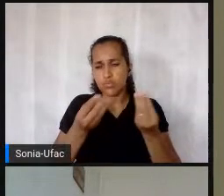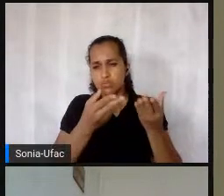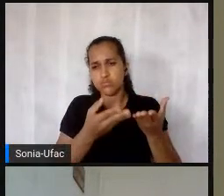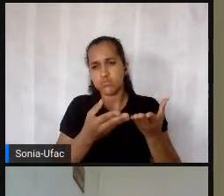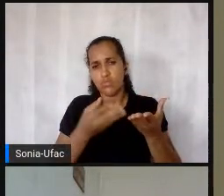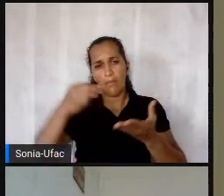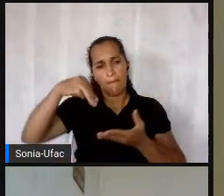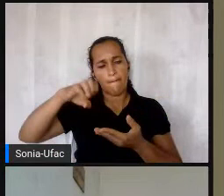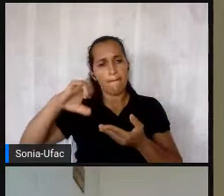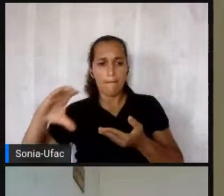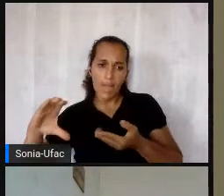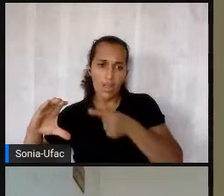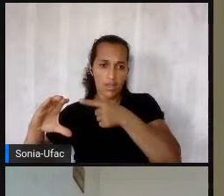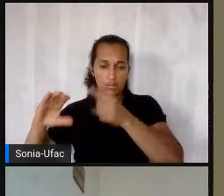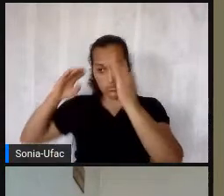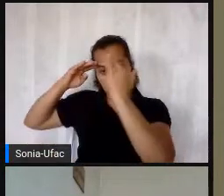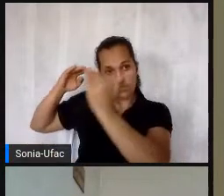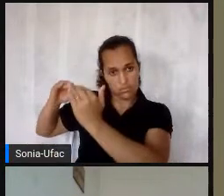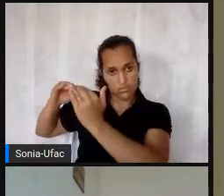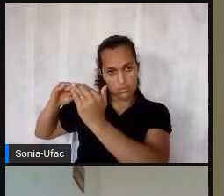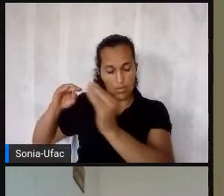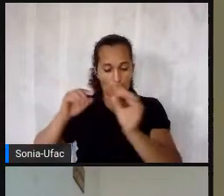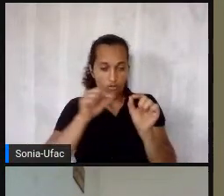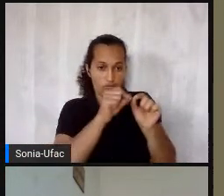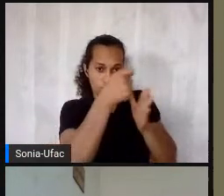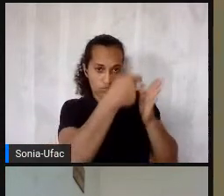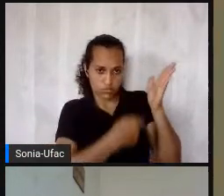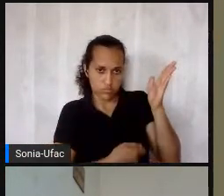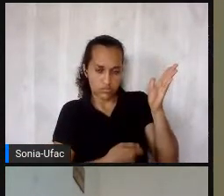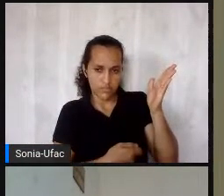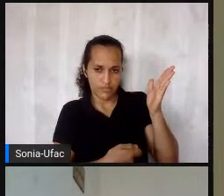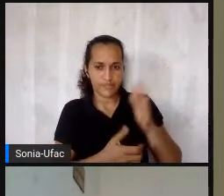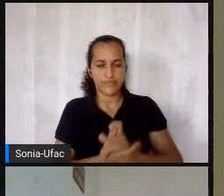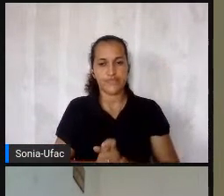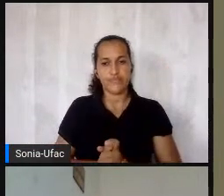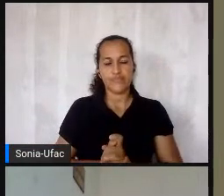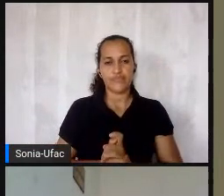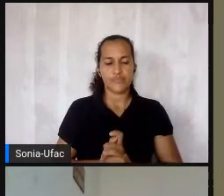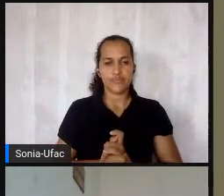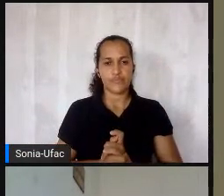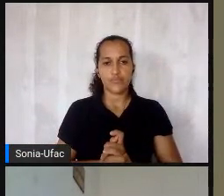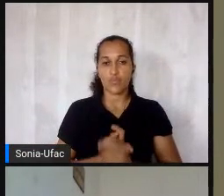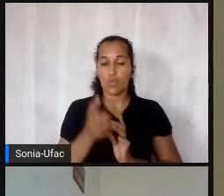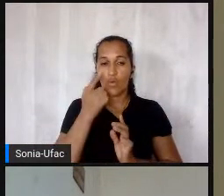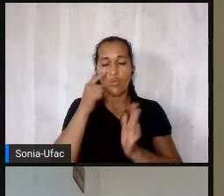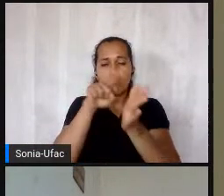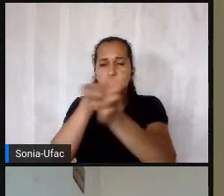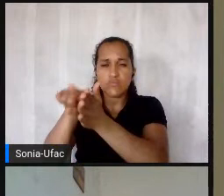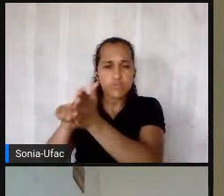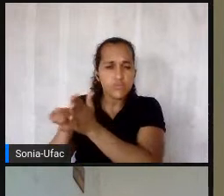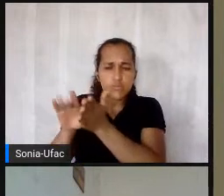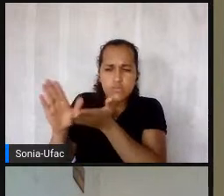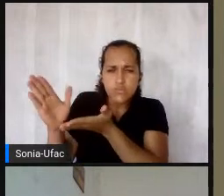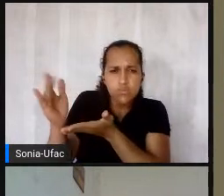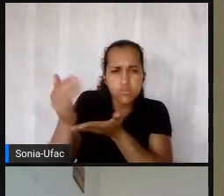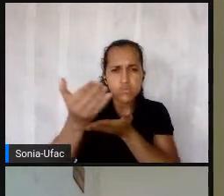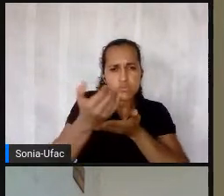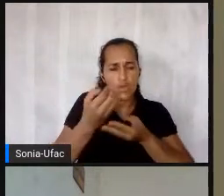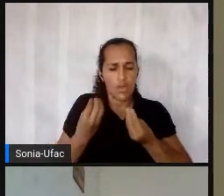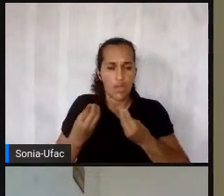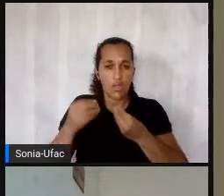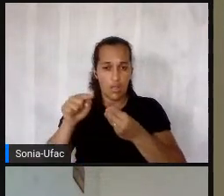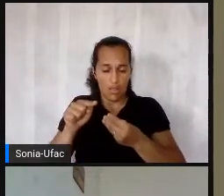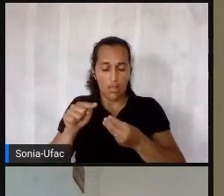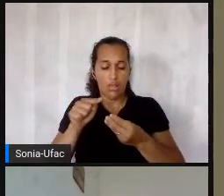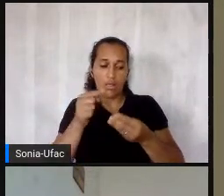no que diz respeito à sua elaboração. O material coletado pertence ao acervo da